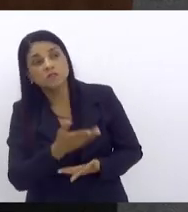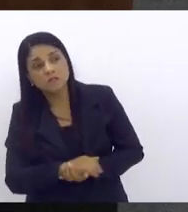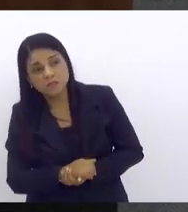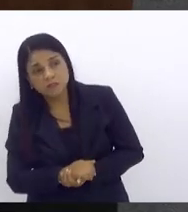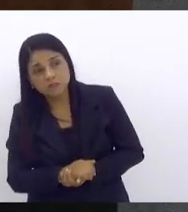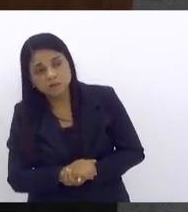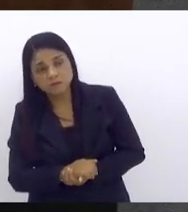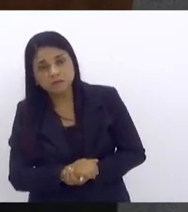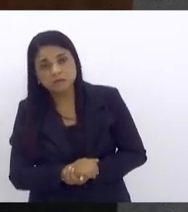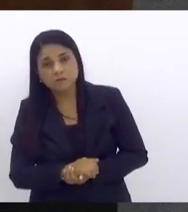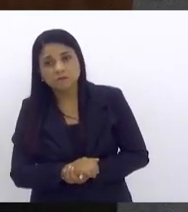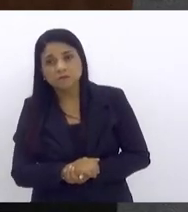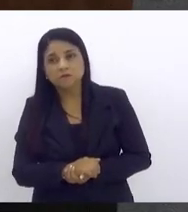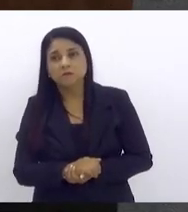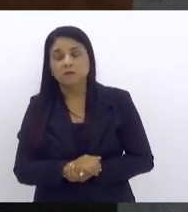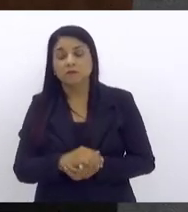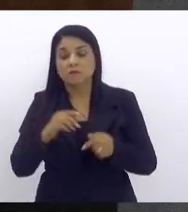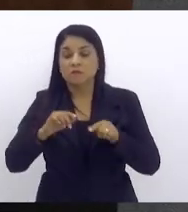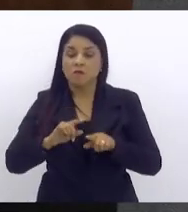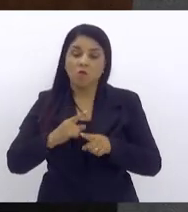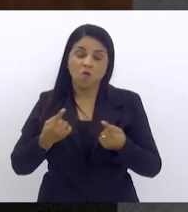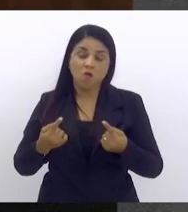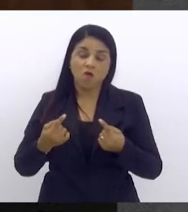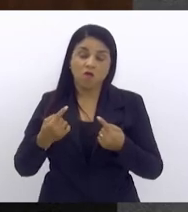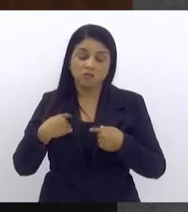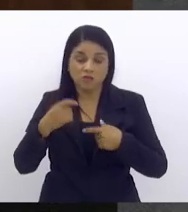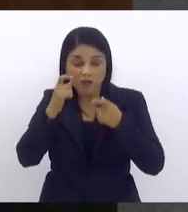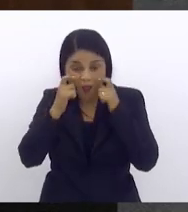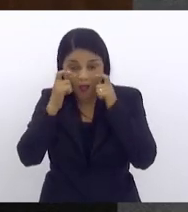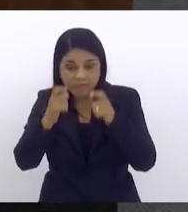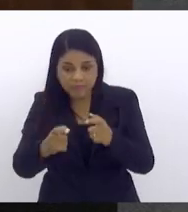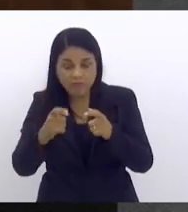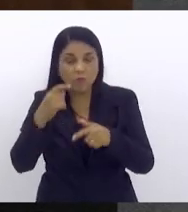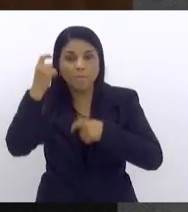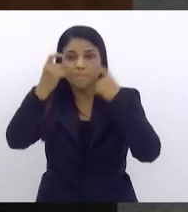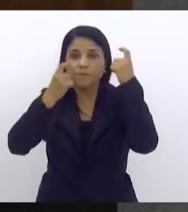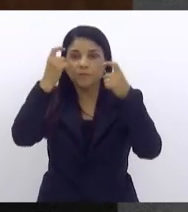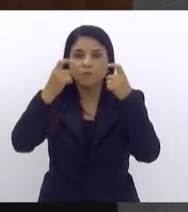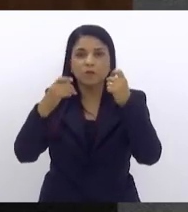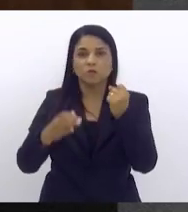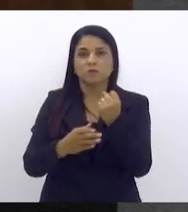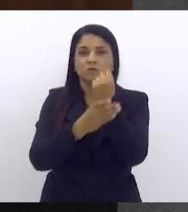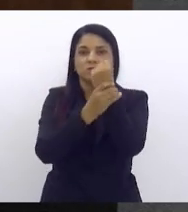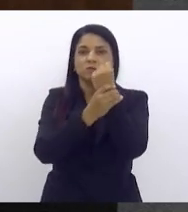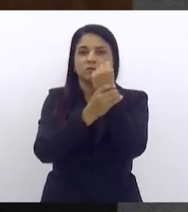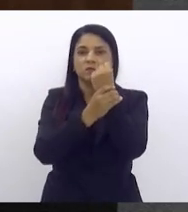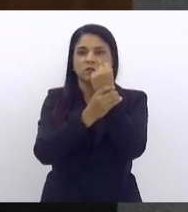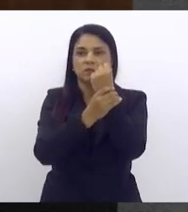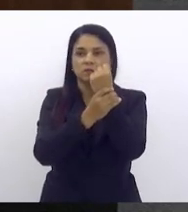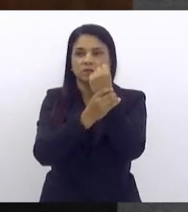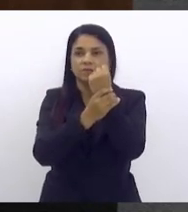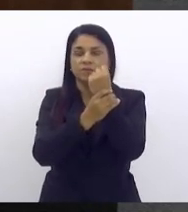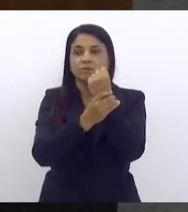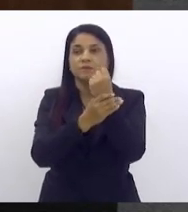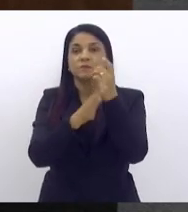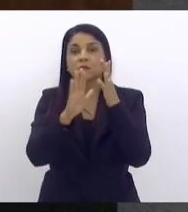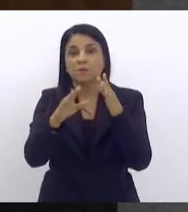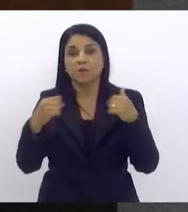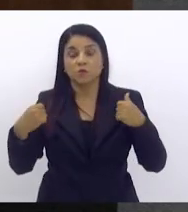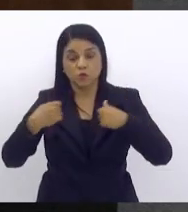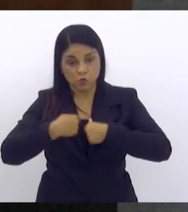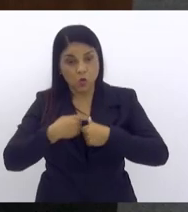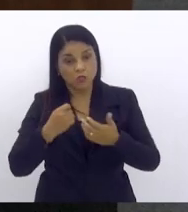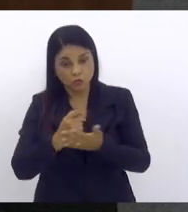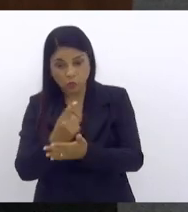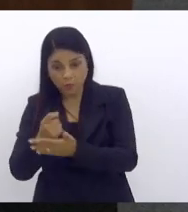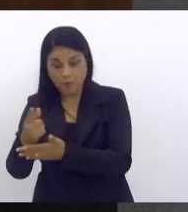contrário, nós estávamos aqui atentos, preocupados com a questão da segurança, imaginando que realmente os coletes fossem comprados. Mas na rádio CBN, deputado